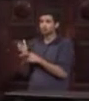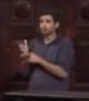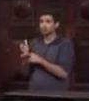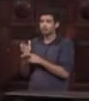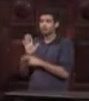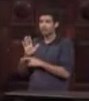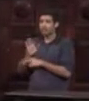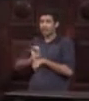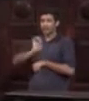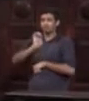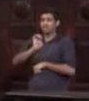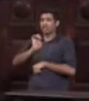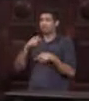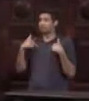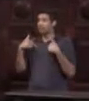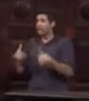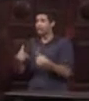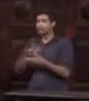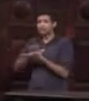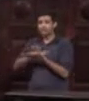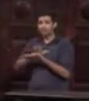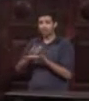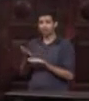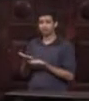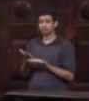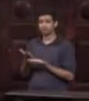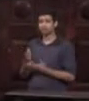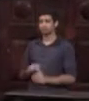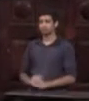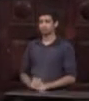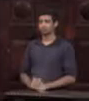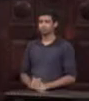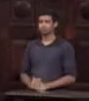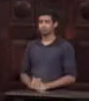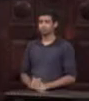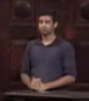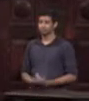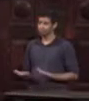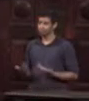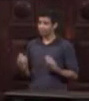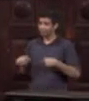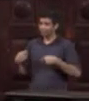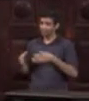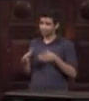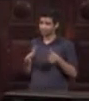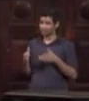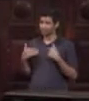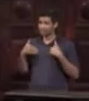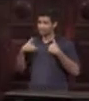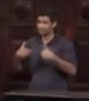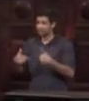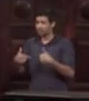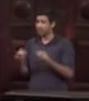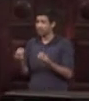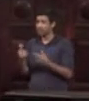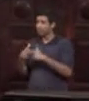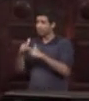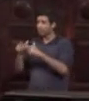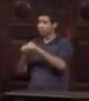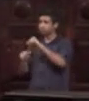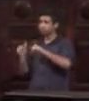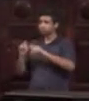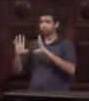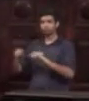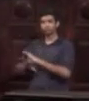Estado tome a providência imediata de ação efetiva para, de fato, resolver e